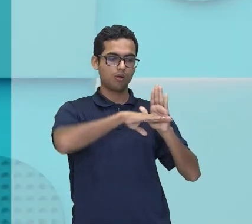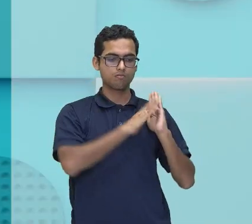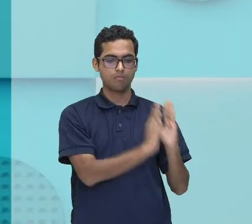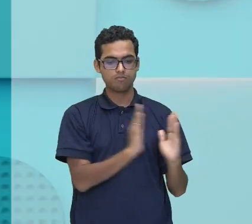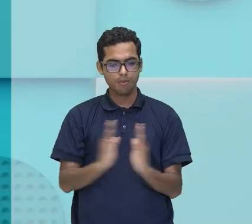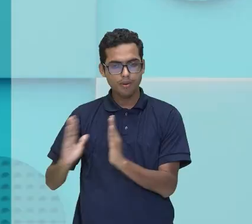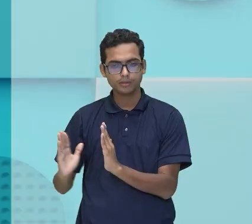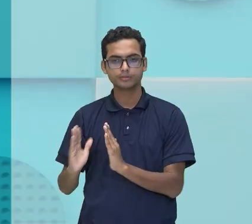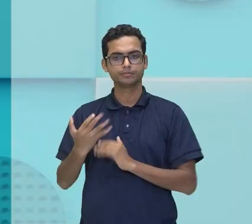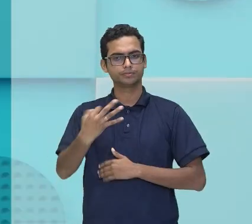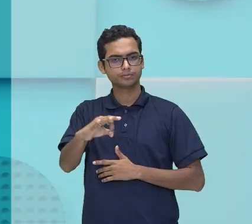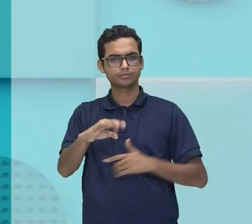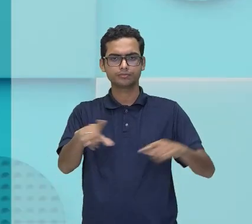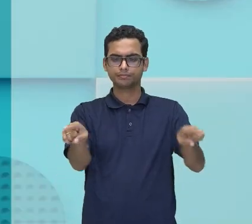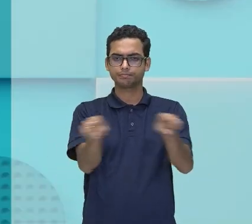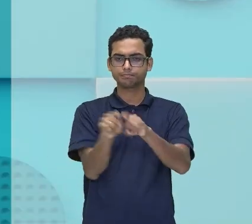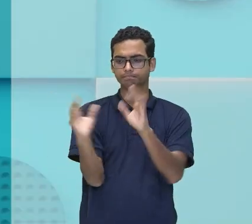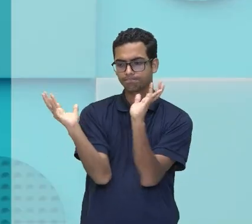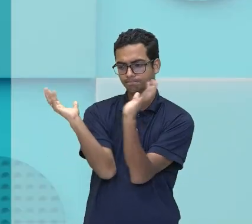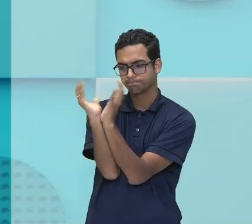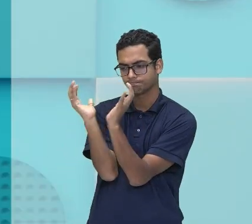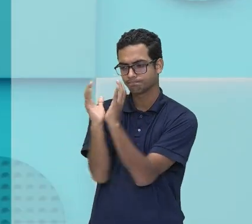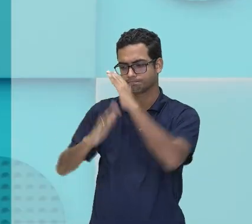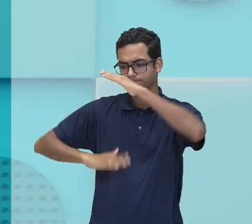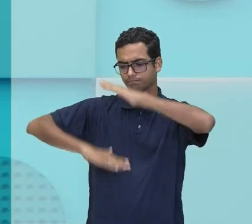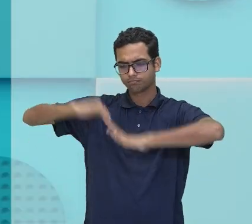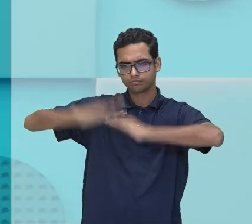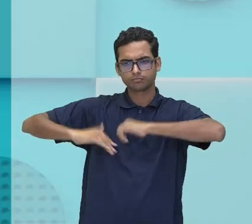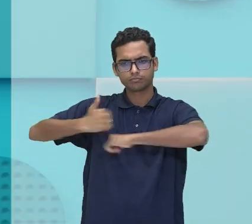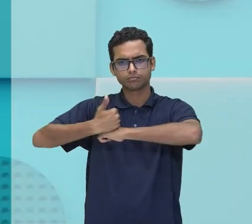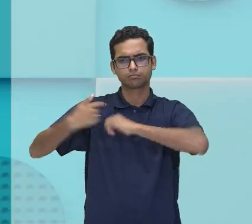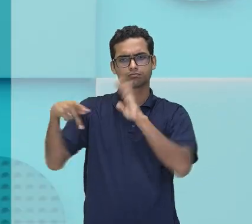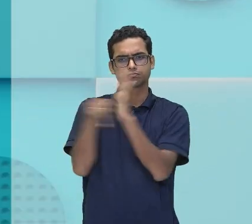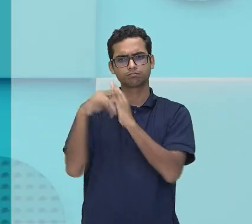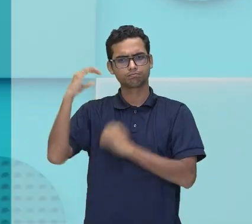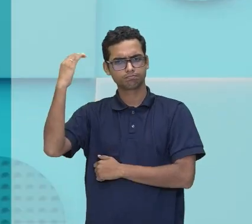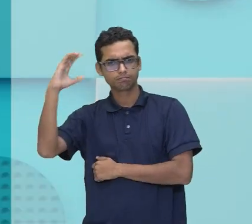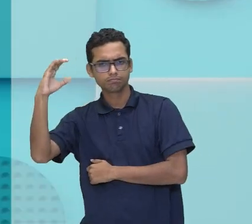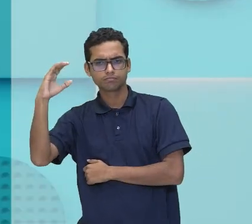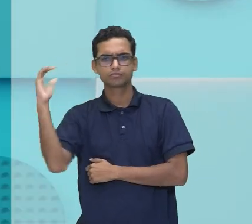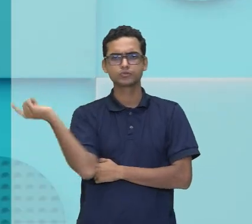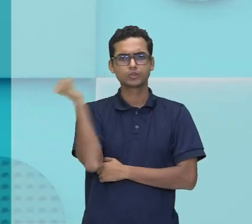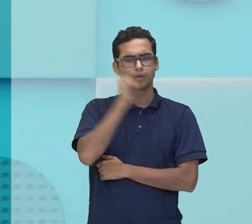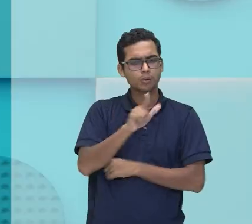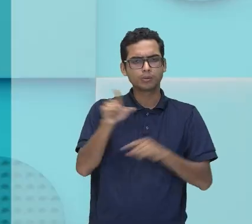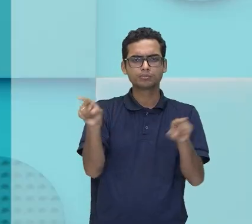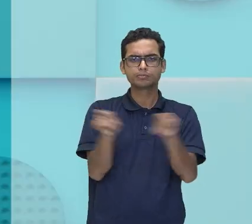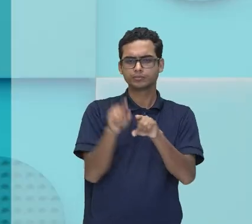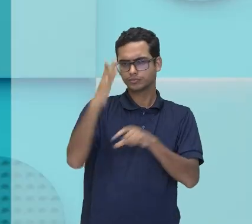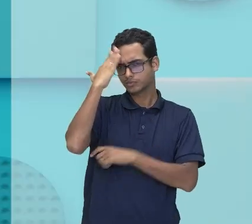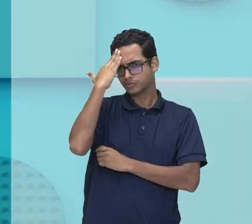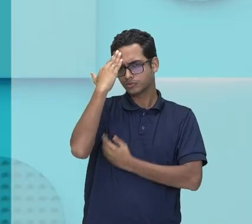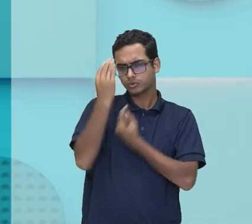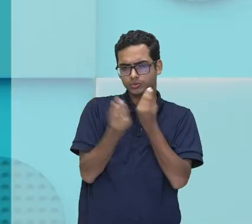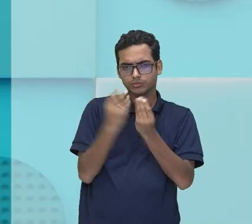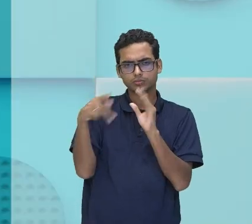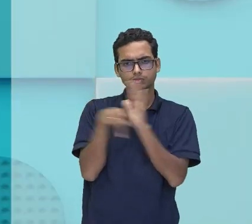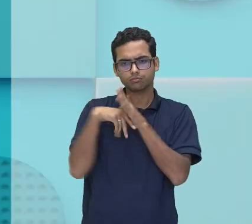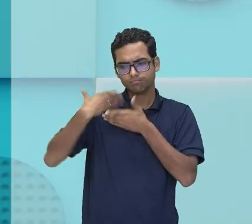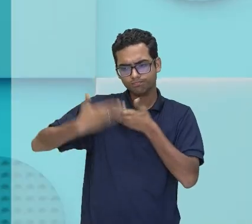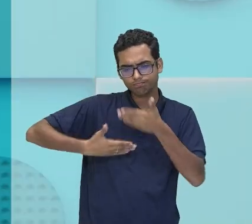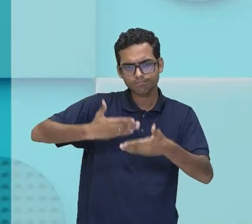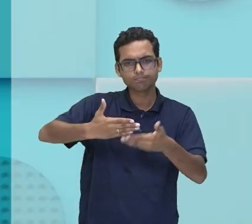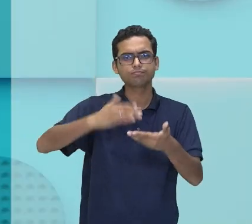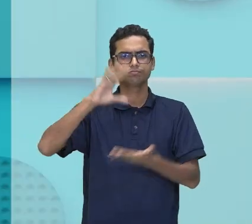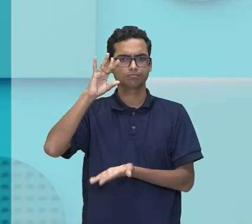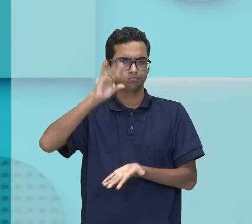através de uma equipe de cientistas, pesquisadores, se debruçar sobre essa doença que tem aí acontecido, mas a gente sabe